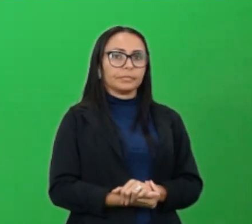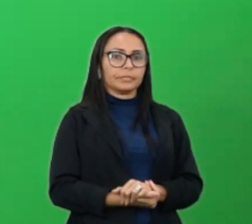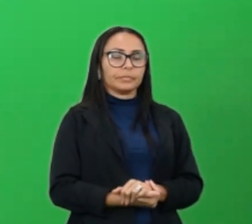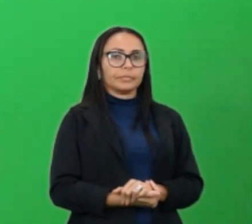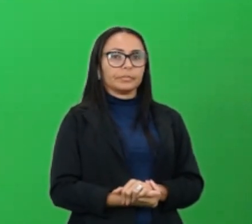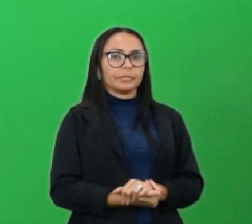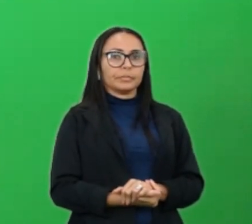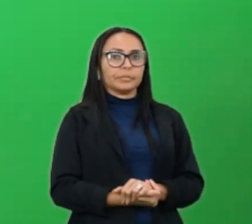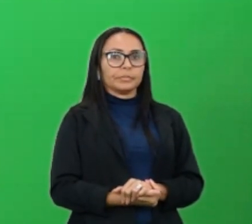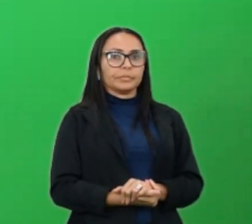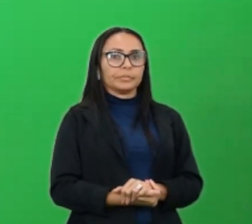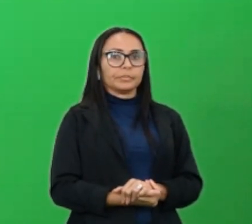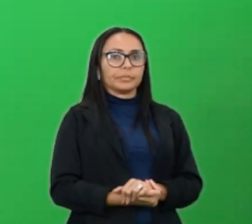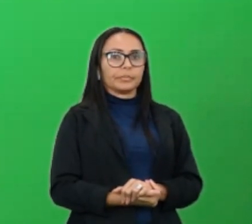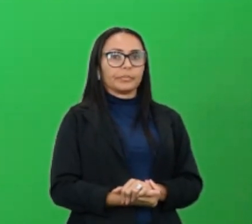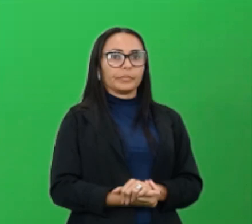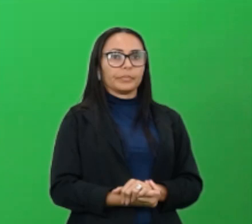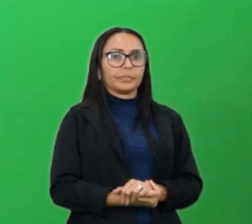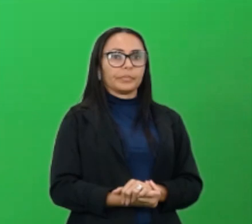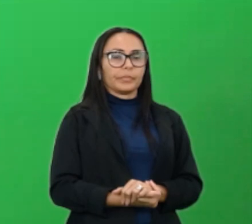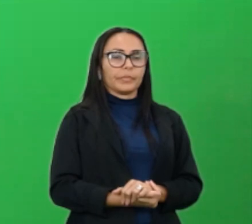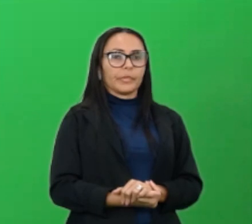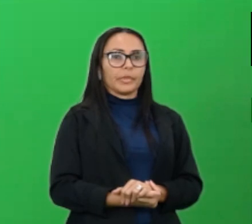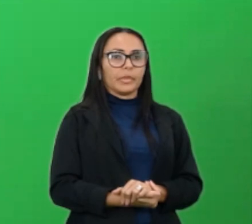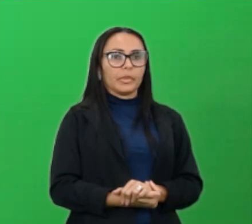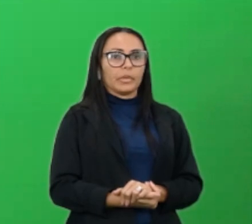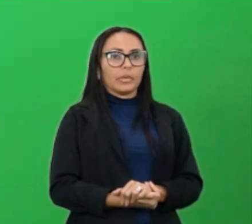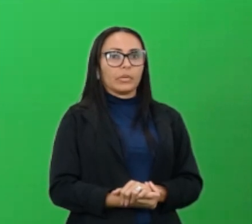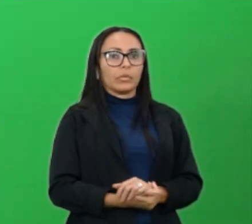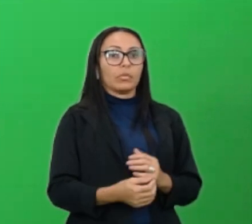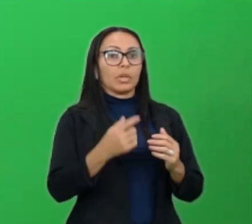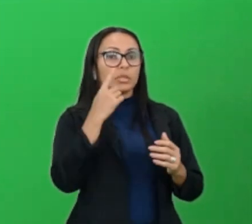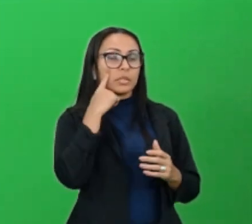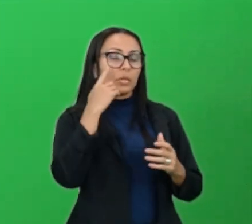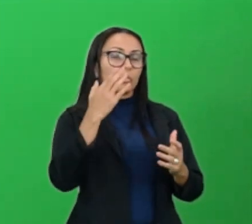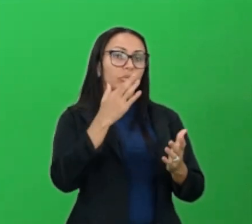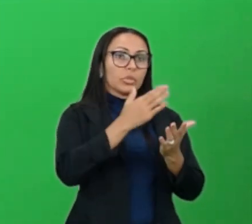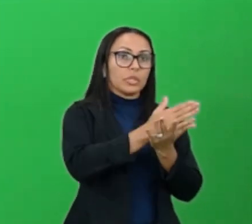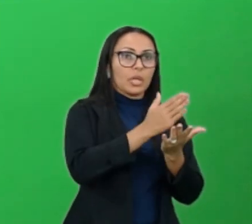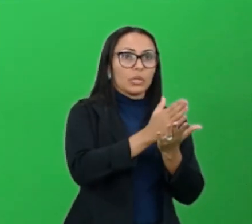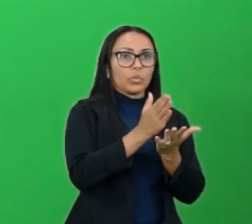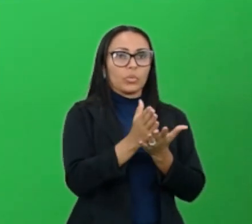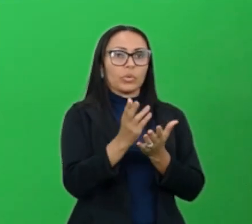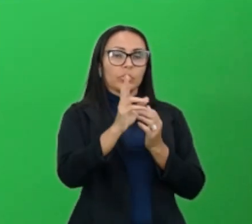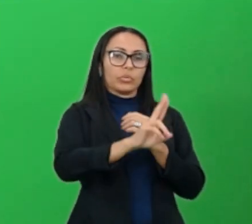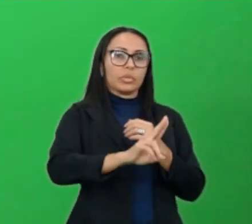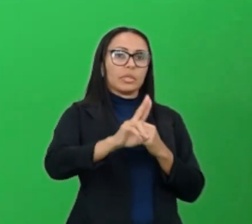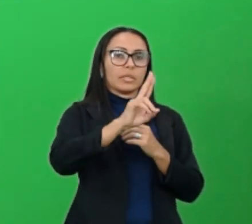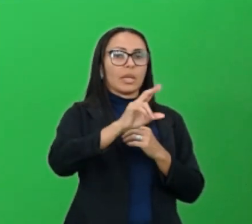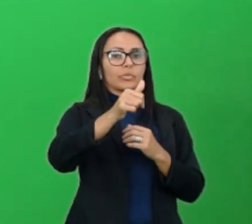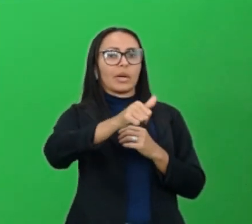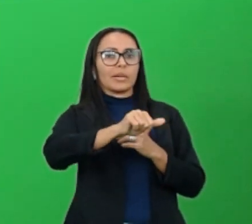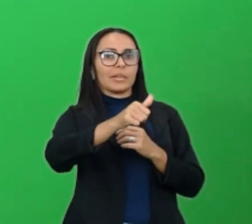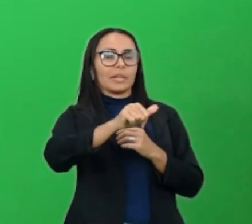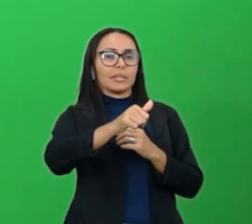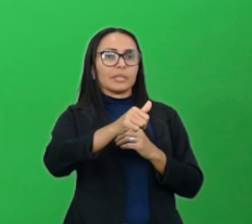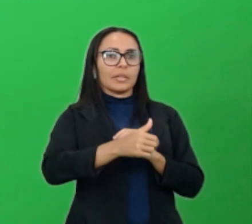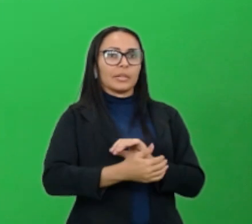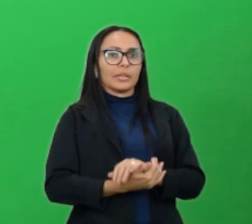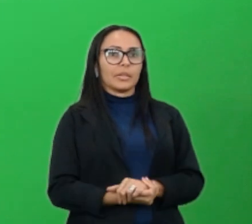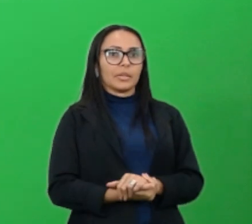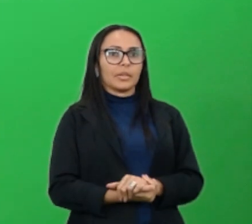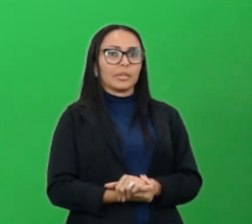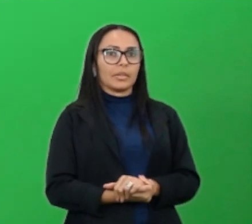Quais são as dimensões ou indicadores utilizados na análise? As dimensões utilizadas na análise